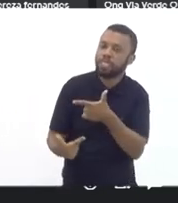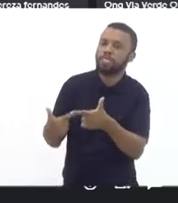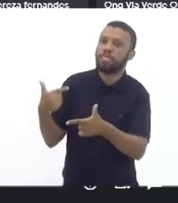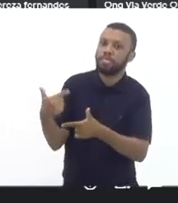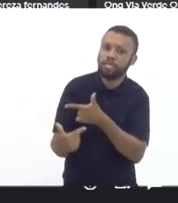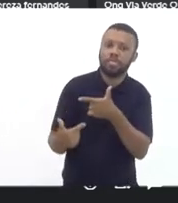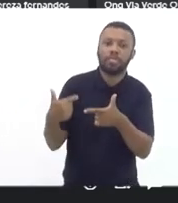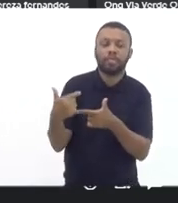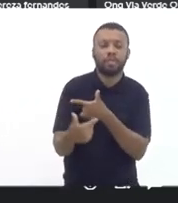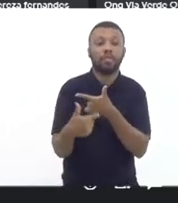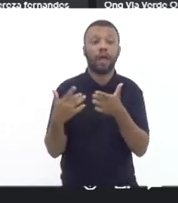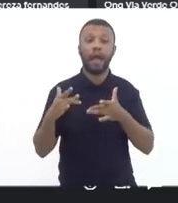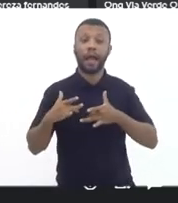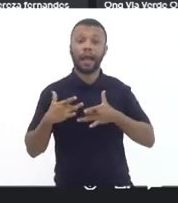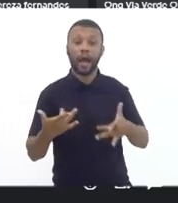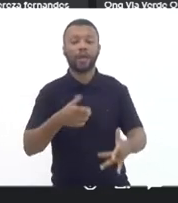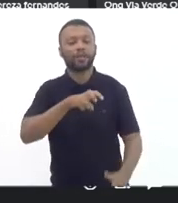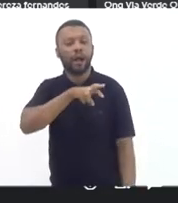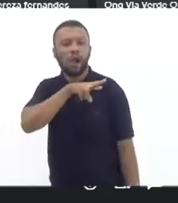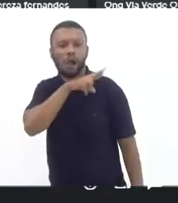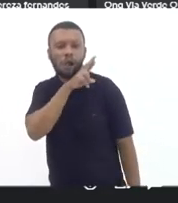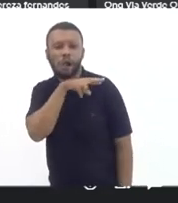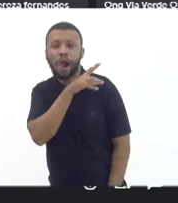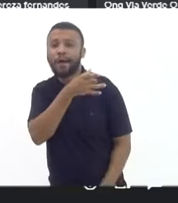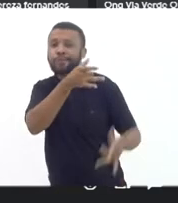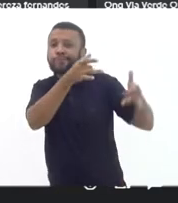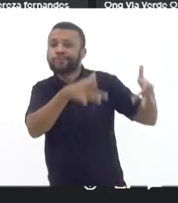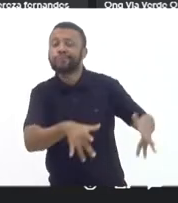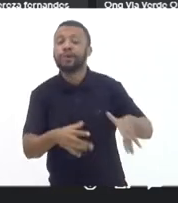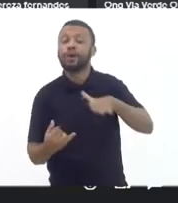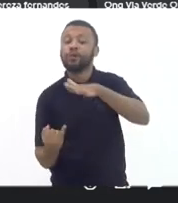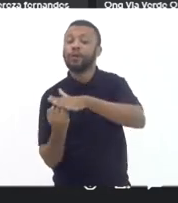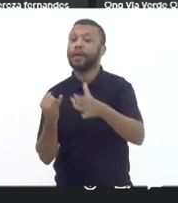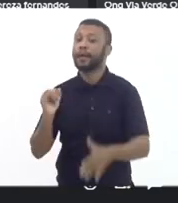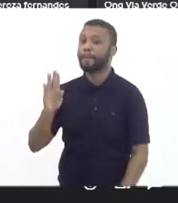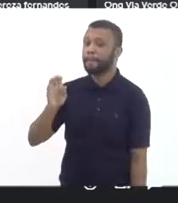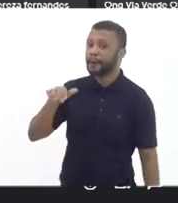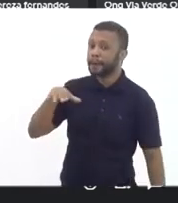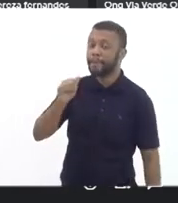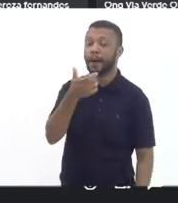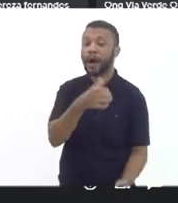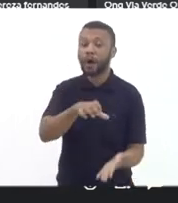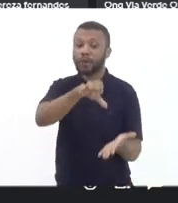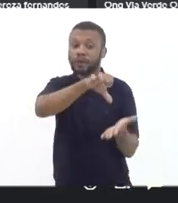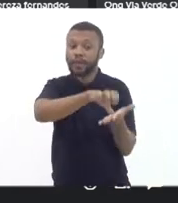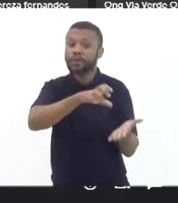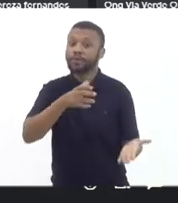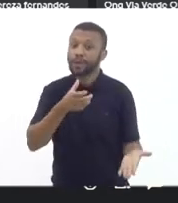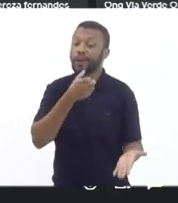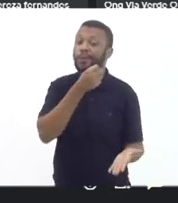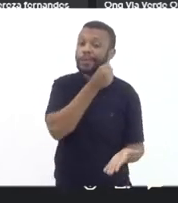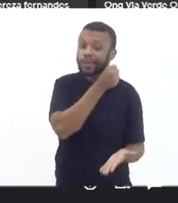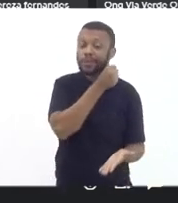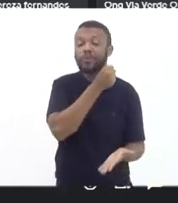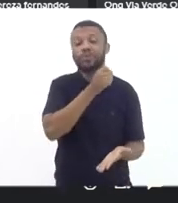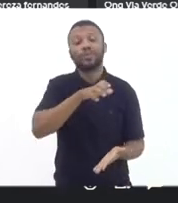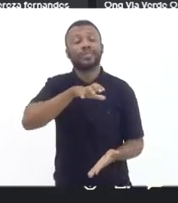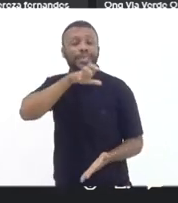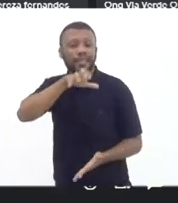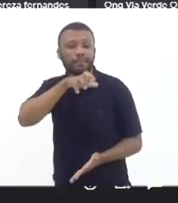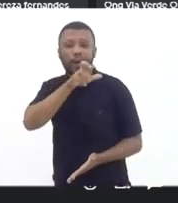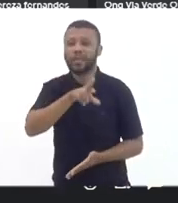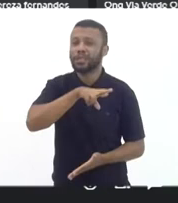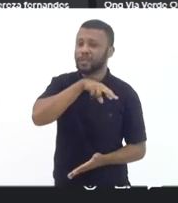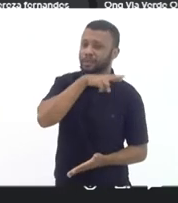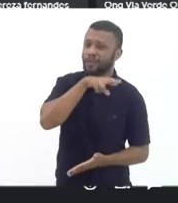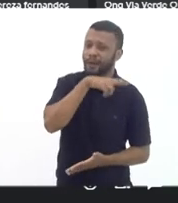silvestre, o abandono do IBAMA aos centros de triagem e recuperação de animal silvestre no estado do Rio. É,